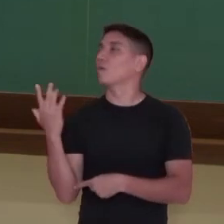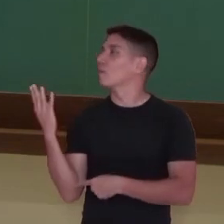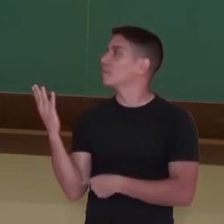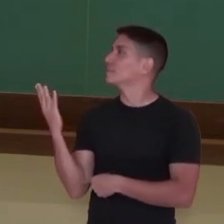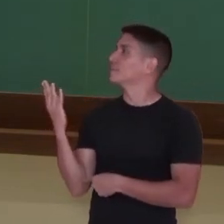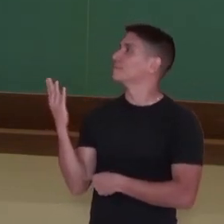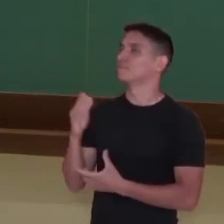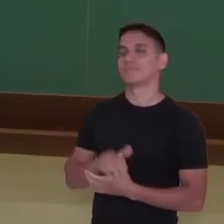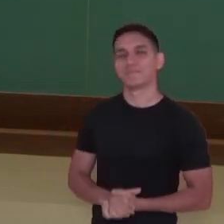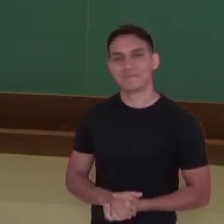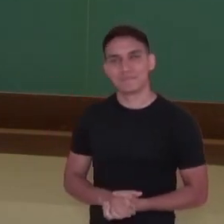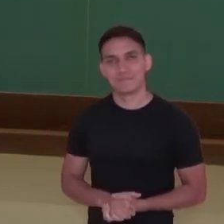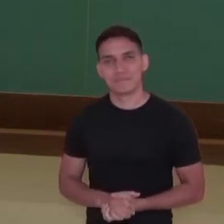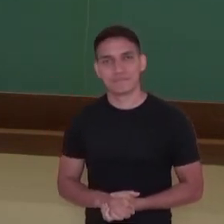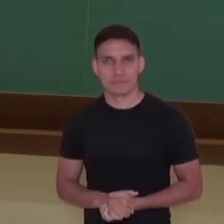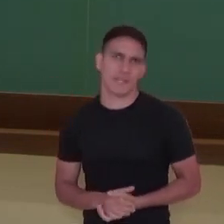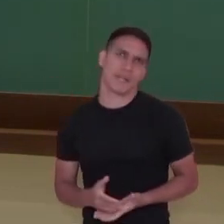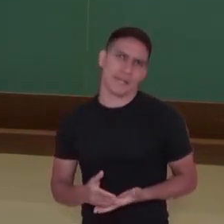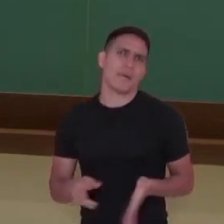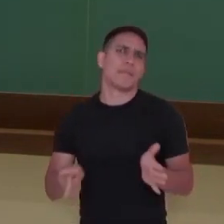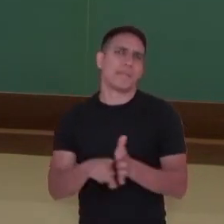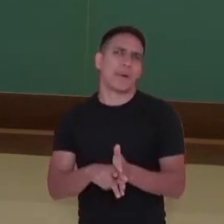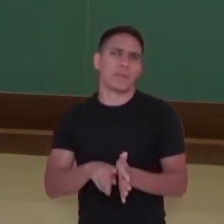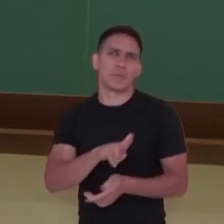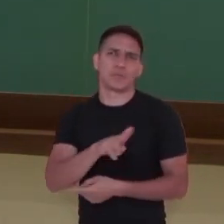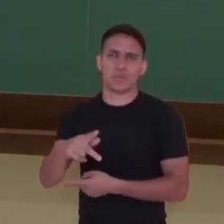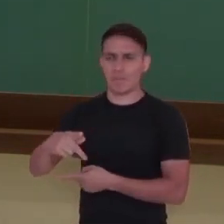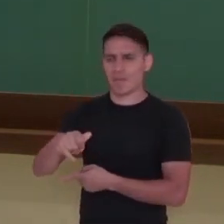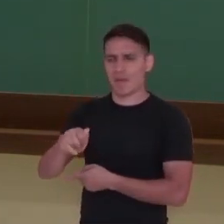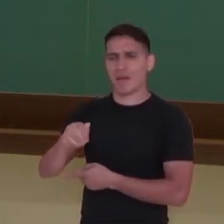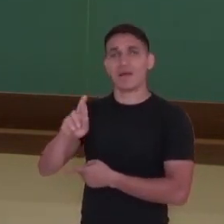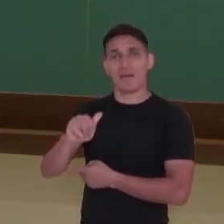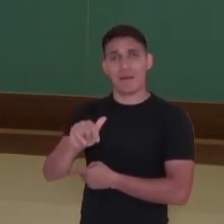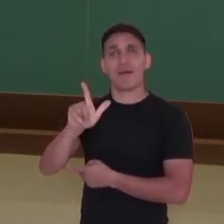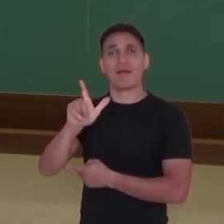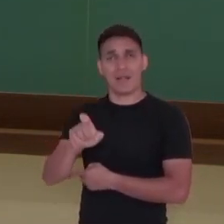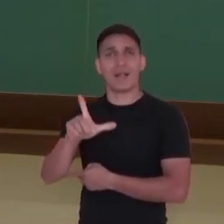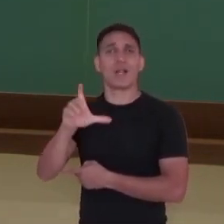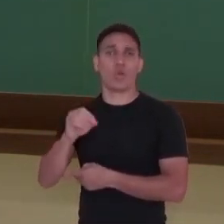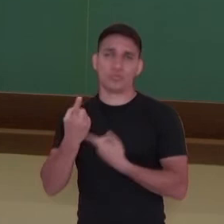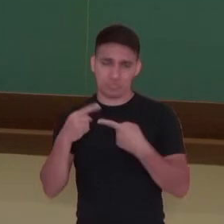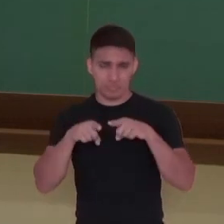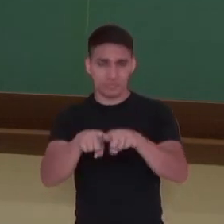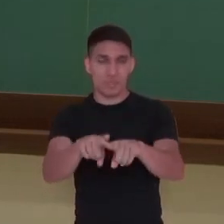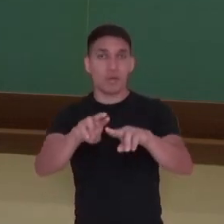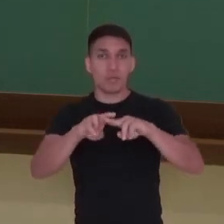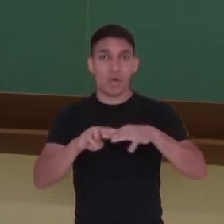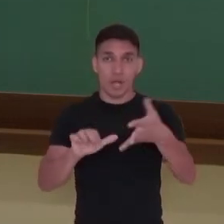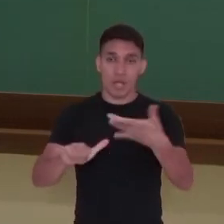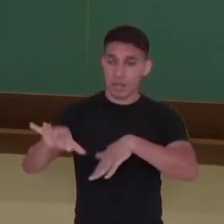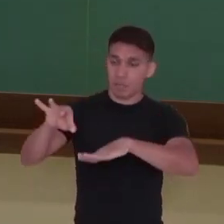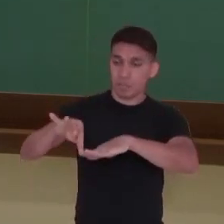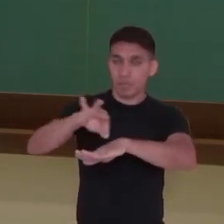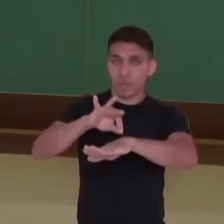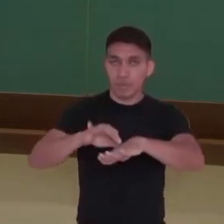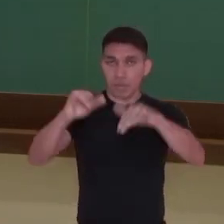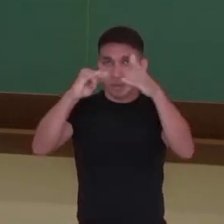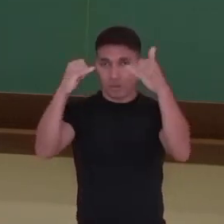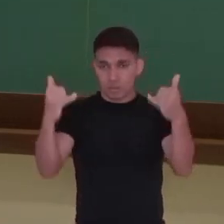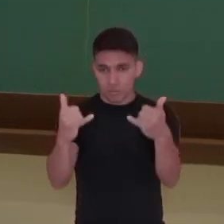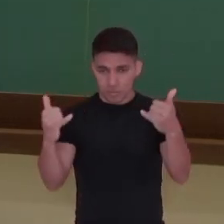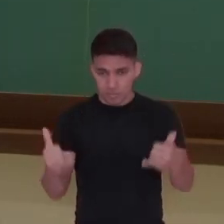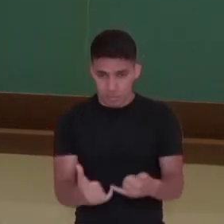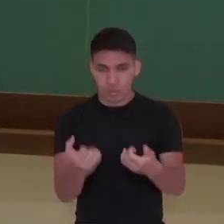em paralelo. O nome já está dizendo. Os elementos estão conectados, ligados em dois pontos